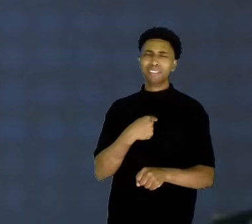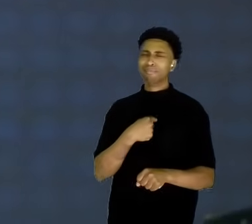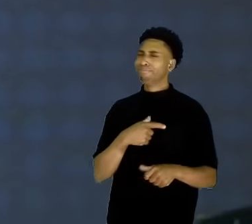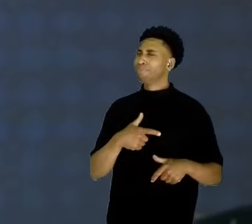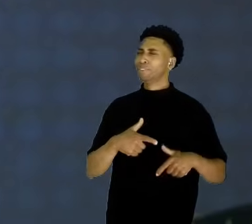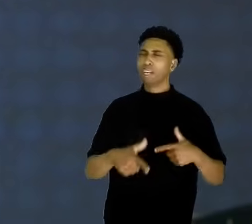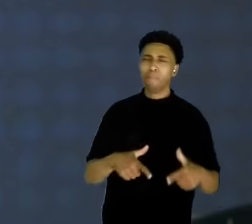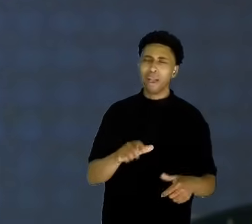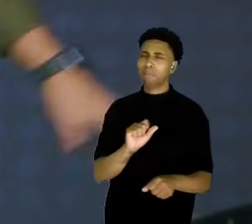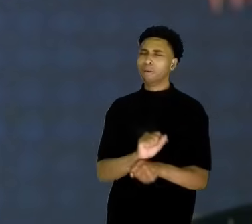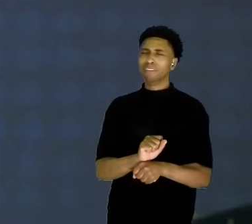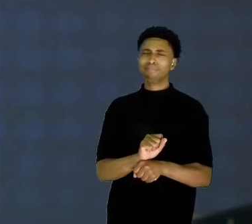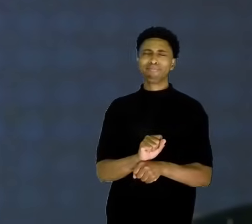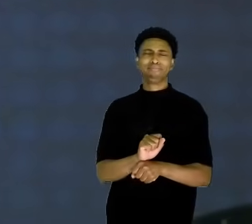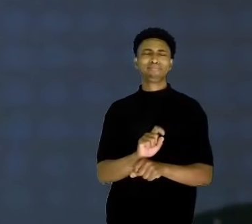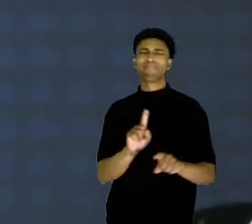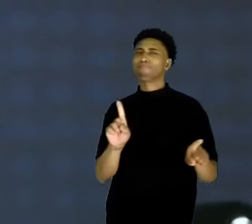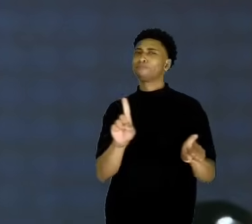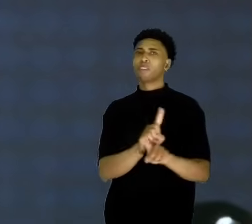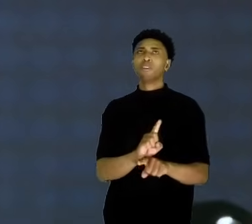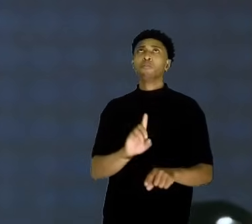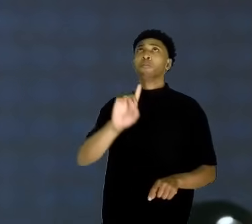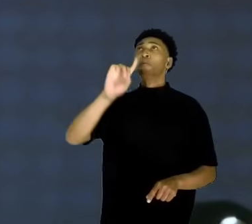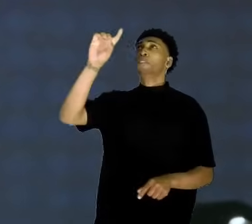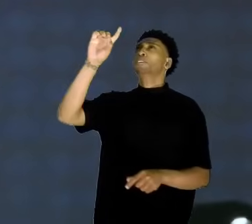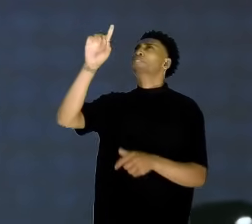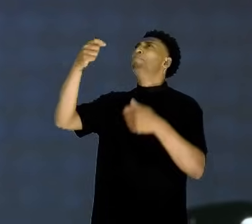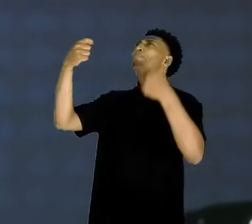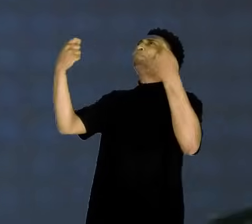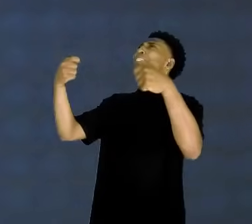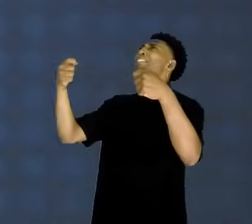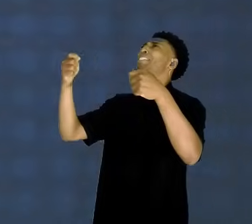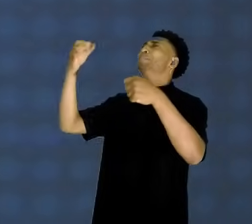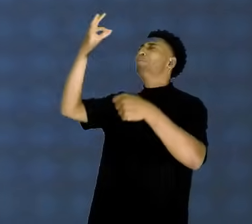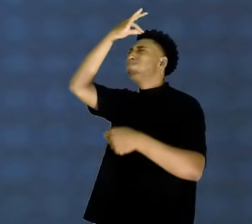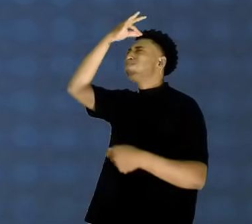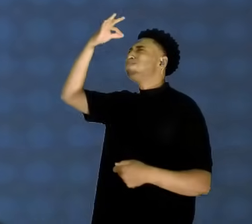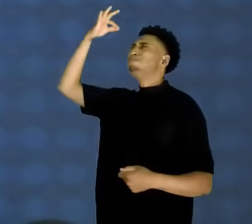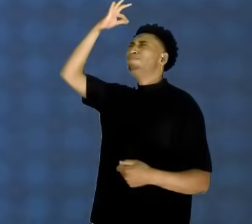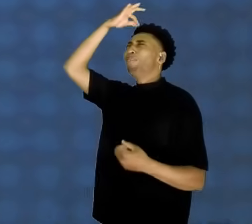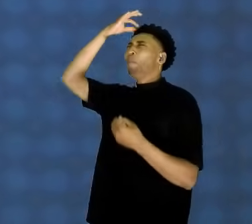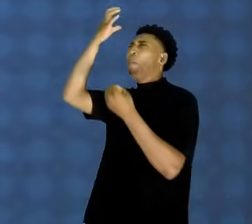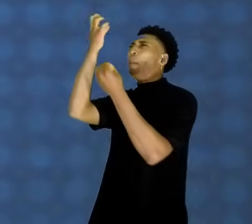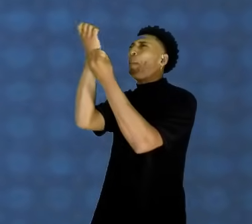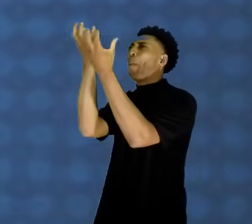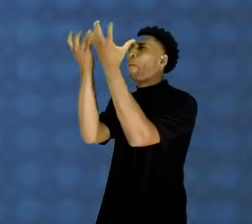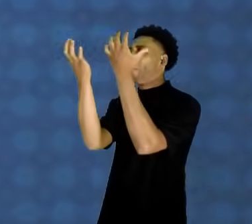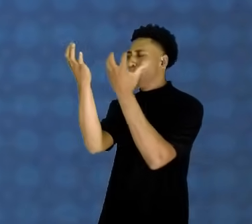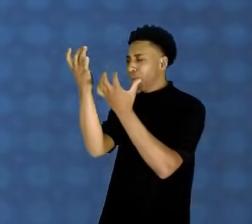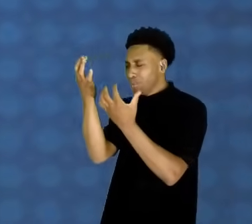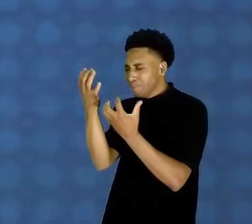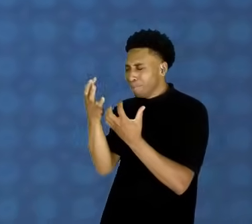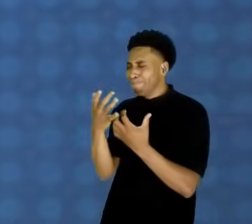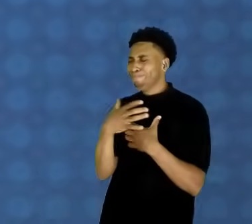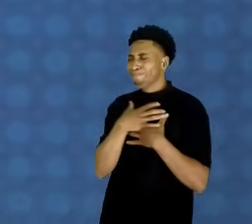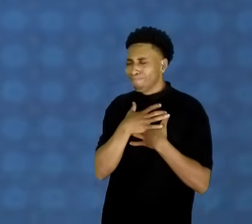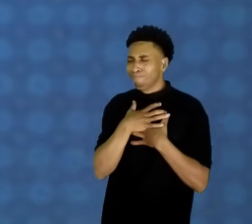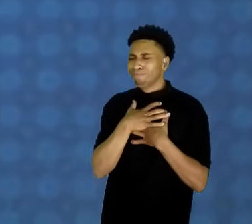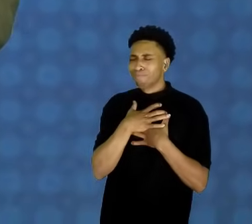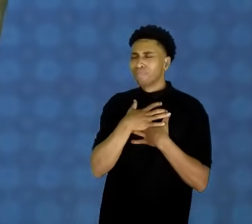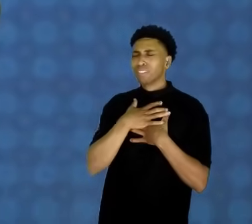Oh meu Deus do céu, o fogo vai descer aqui nesta manhã, o fogo vai nos tomar.